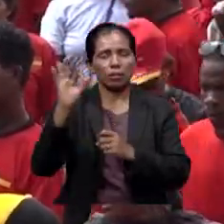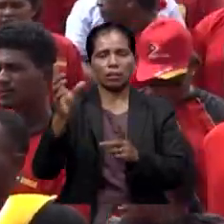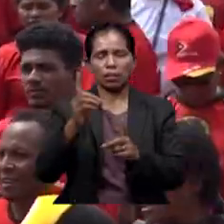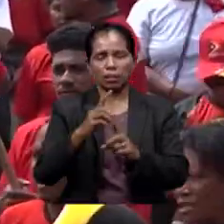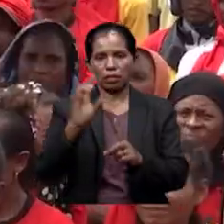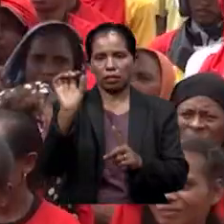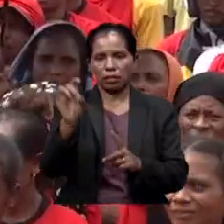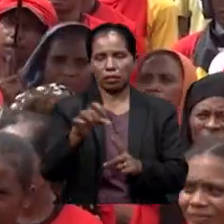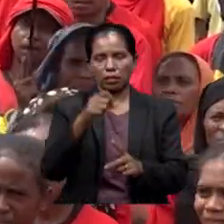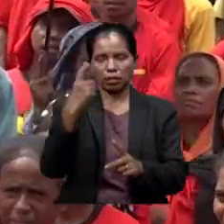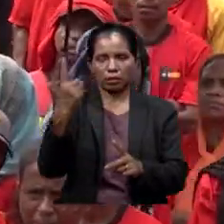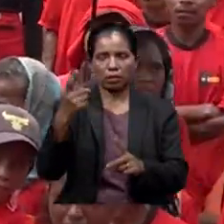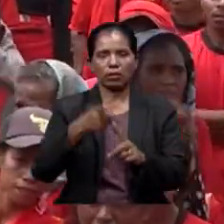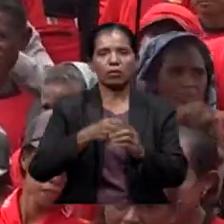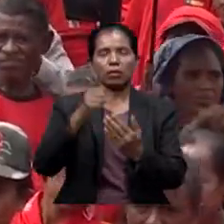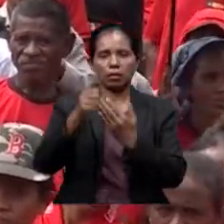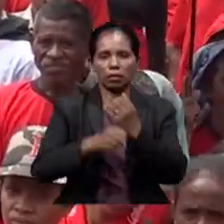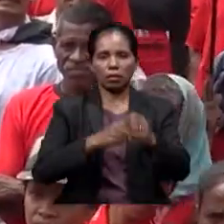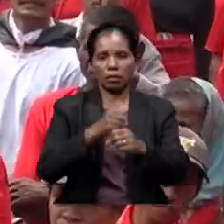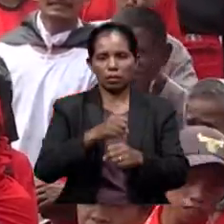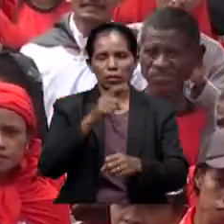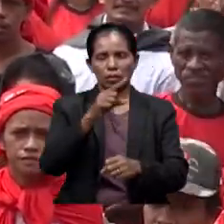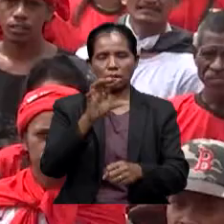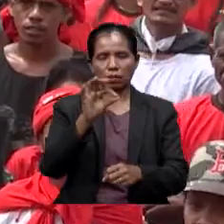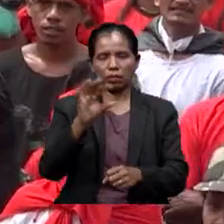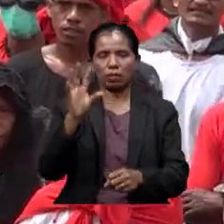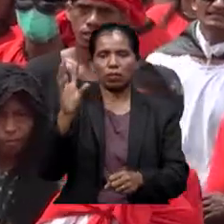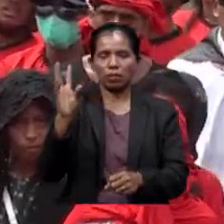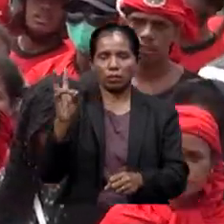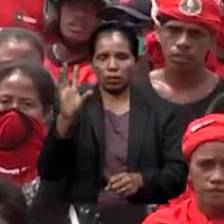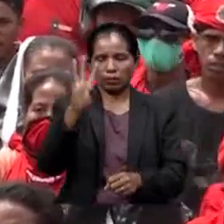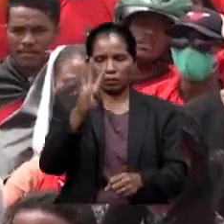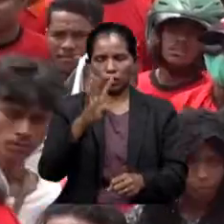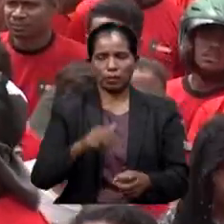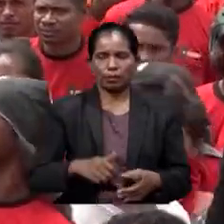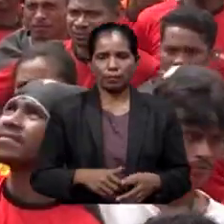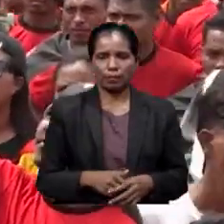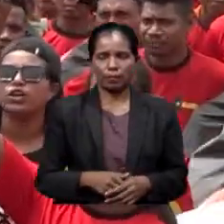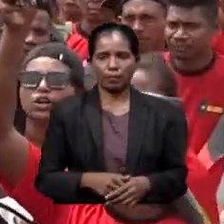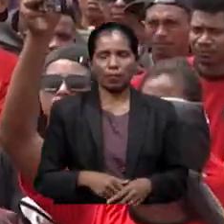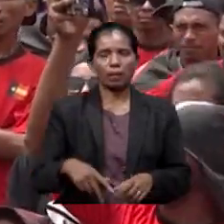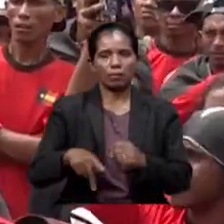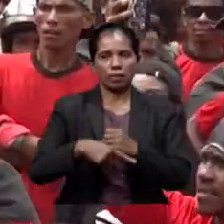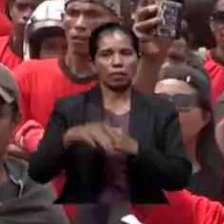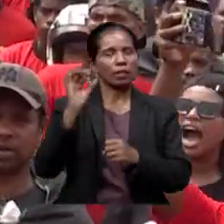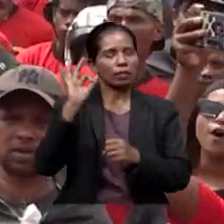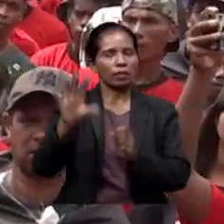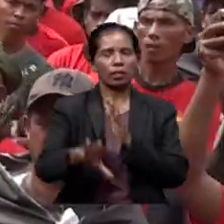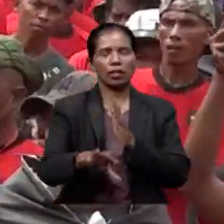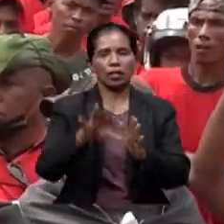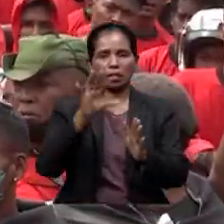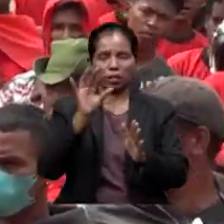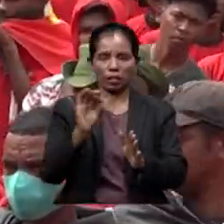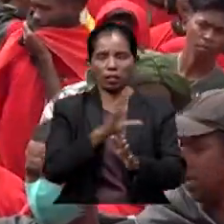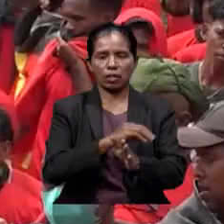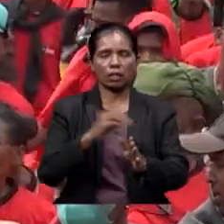sa nulu resinhida fulan setembro tinarim ida atusia hitu nulu resinhat. Partido Fretilin reta na centro e a Parlamento